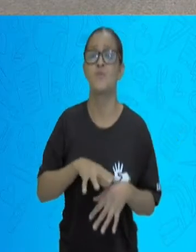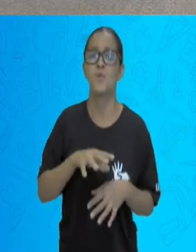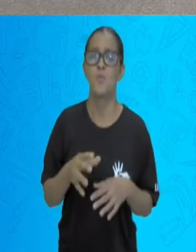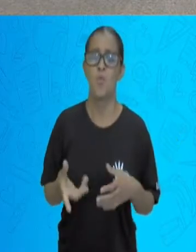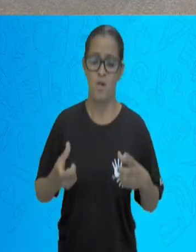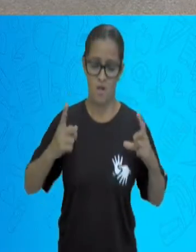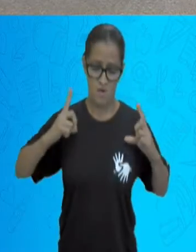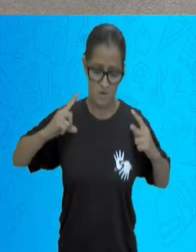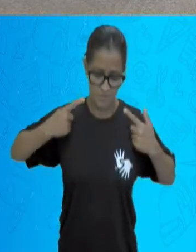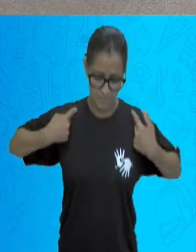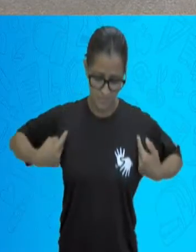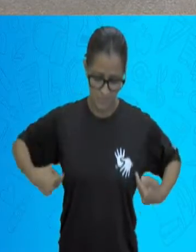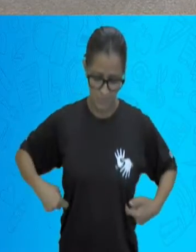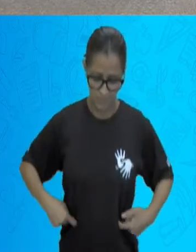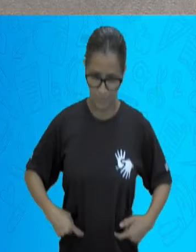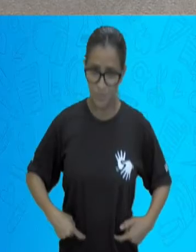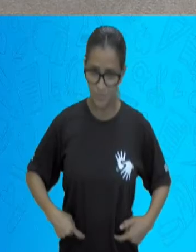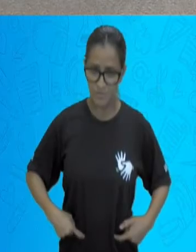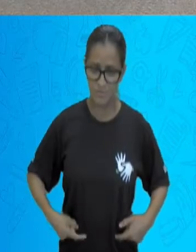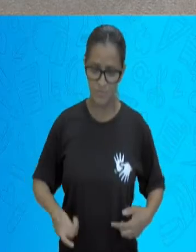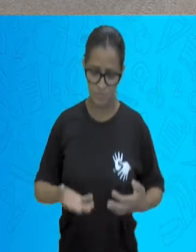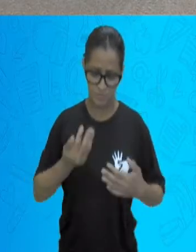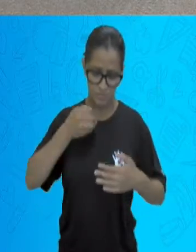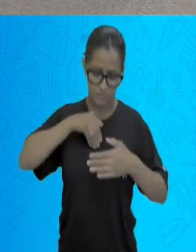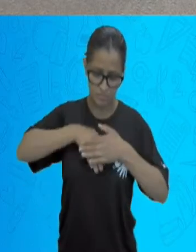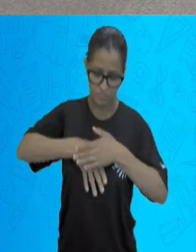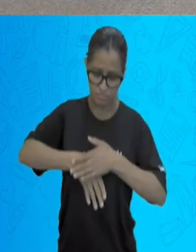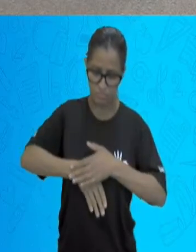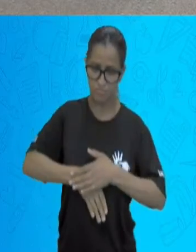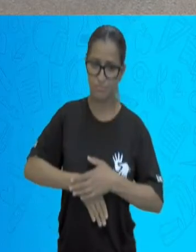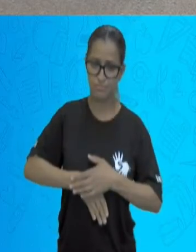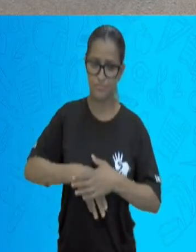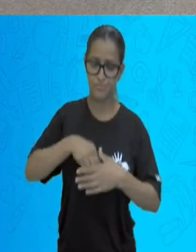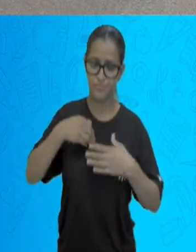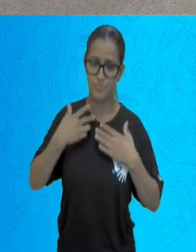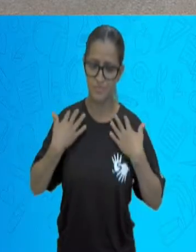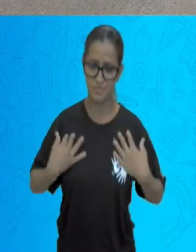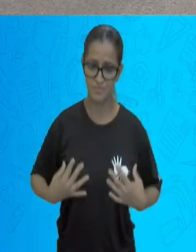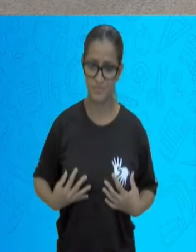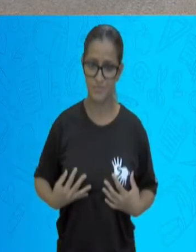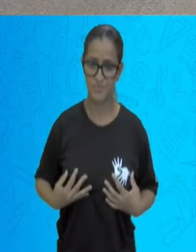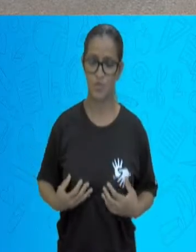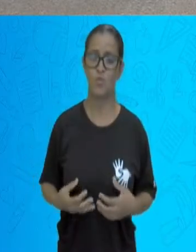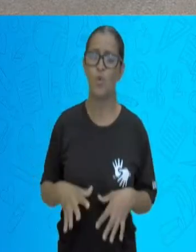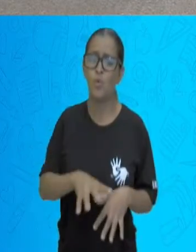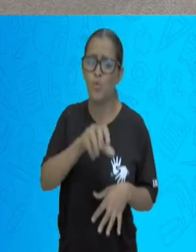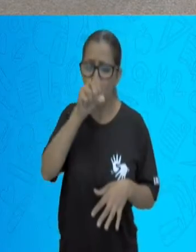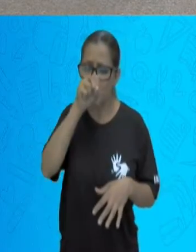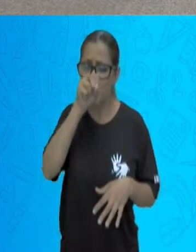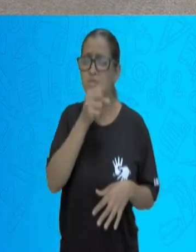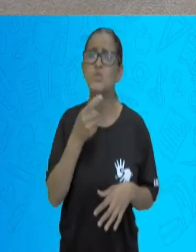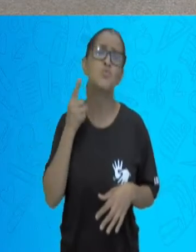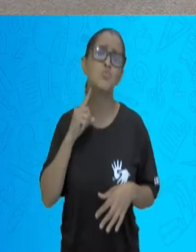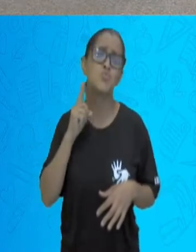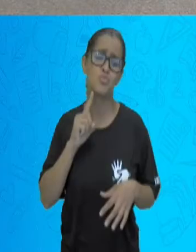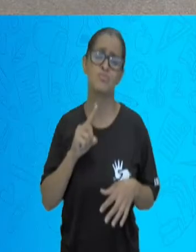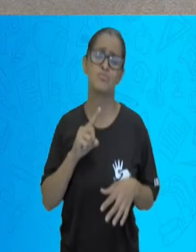lá no nível de limpeza, né, de impureza, bem mais aceitável.